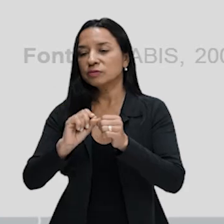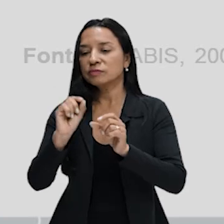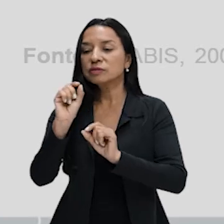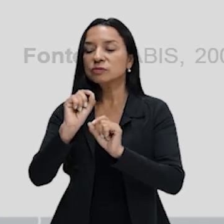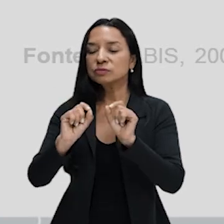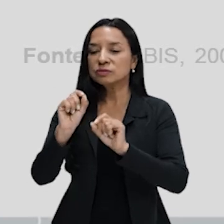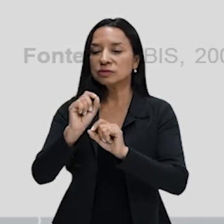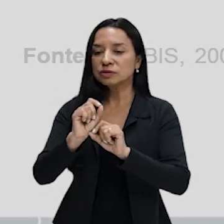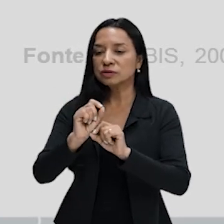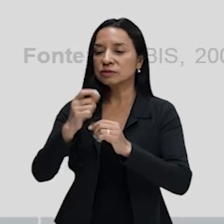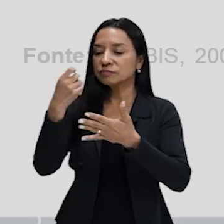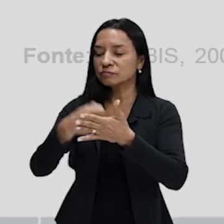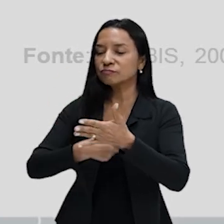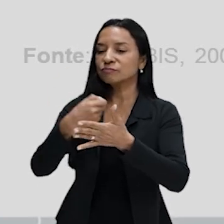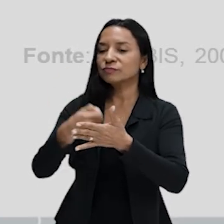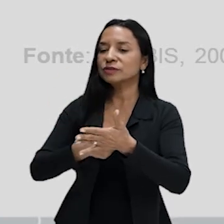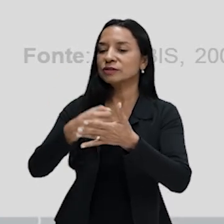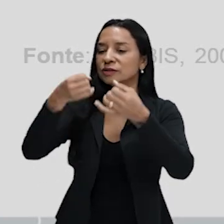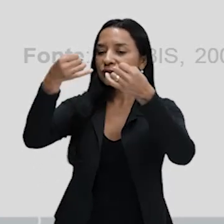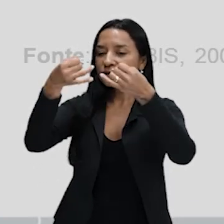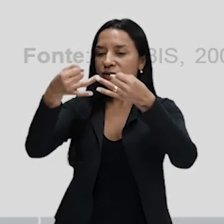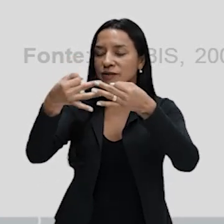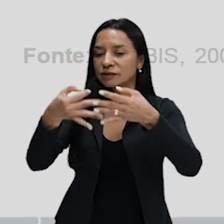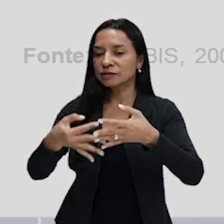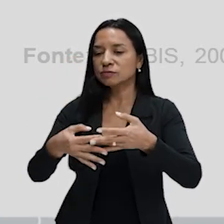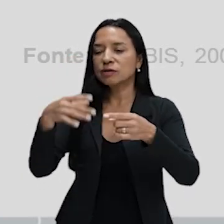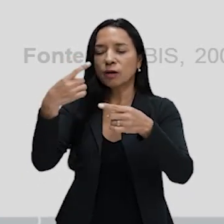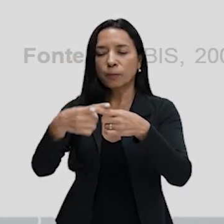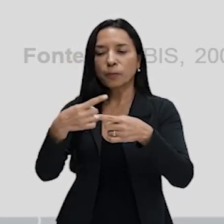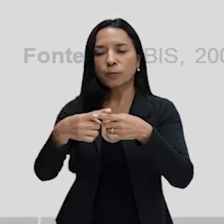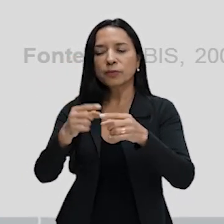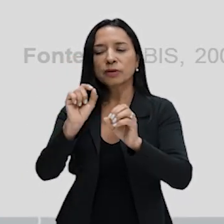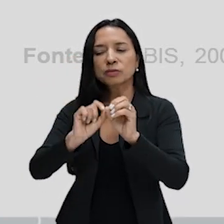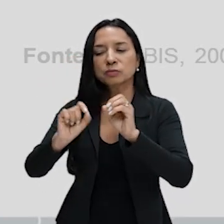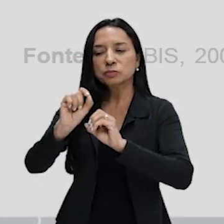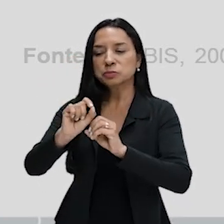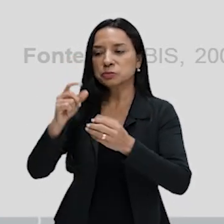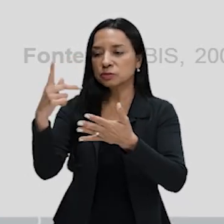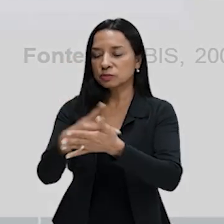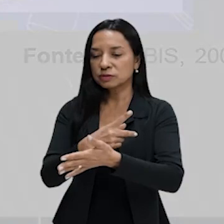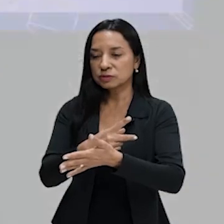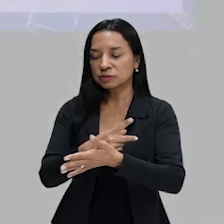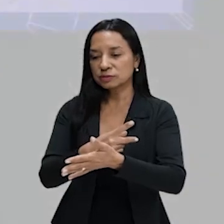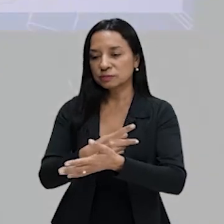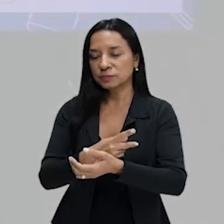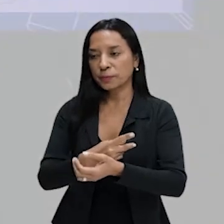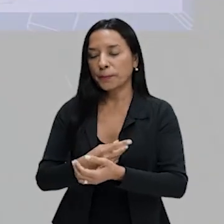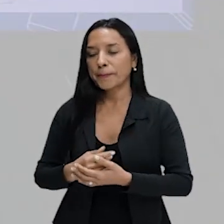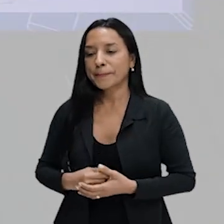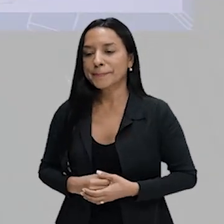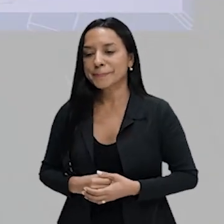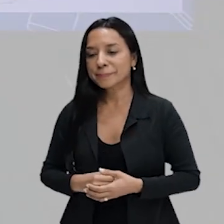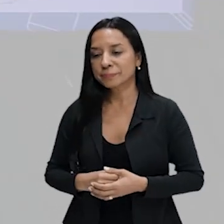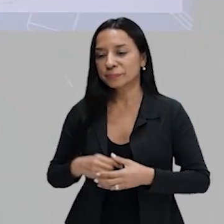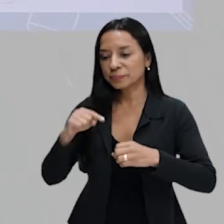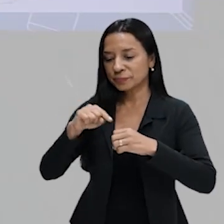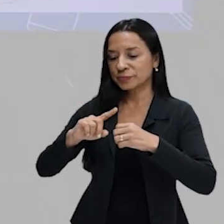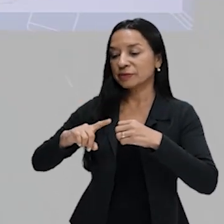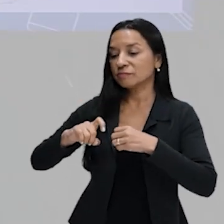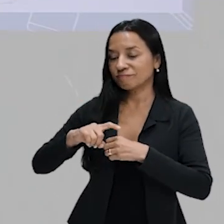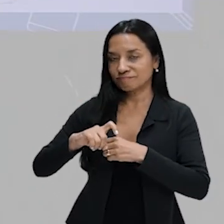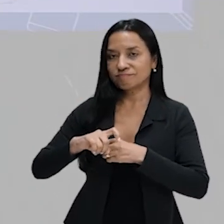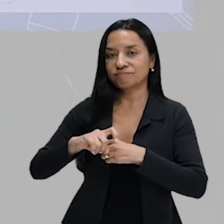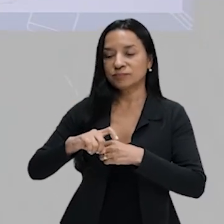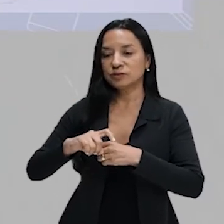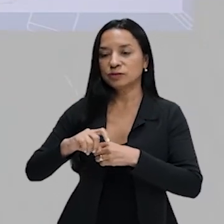quê? Você tenta explicar o porquê disso está acontecendo. Esse vermezinho, essa